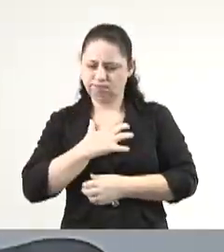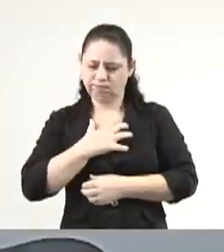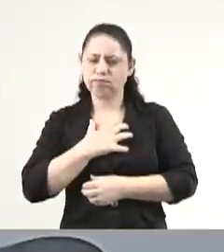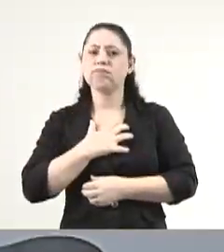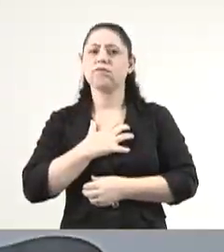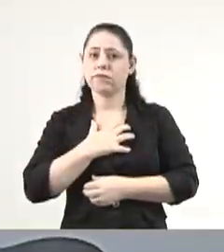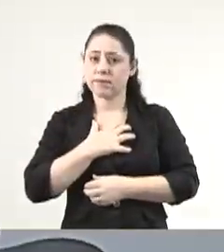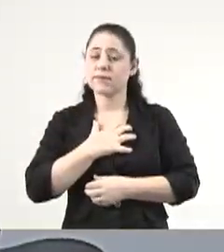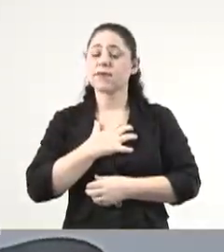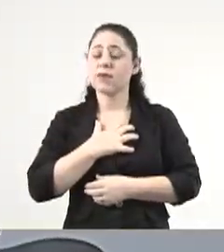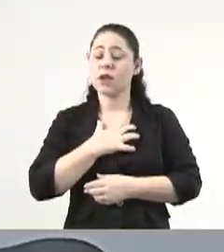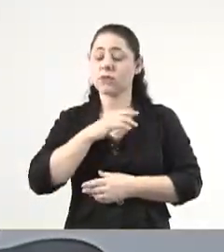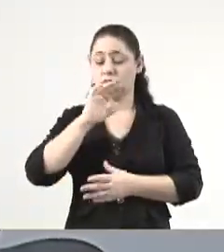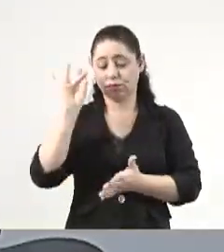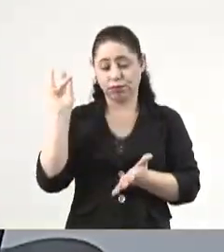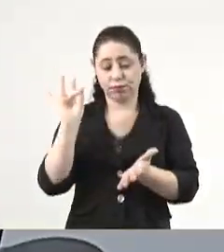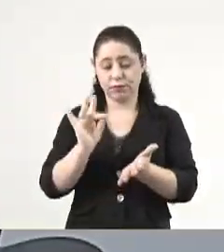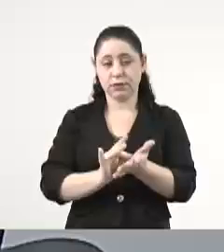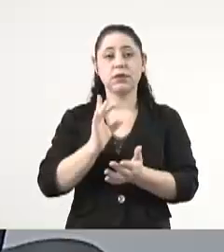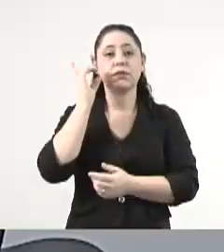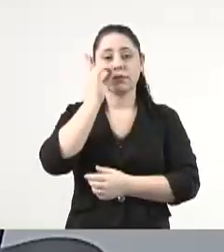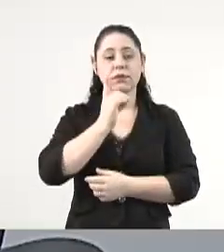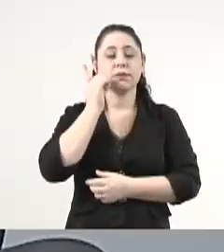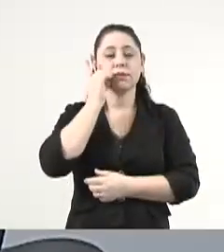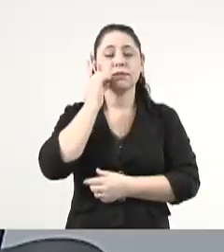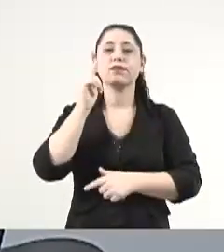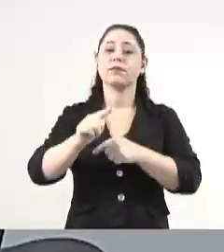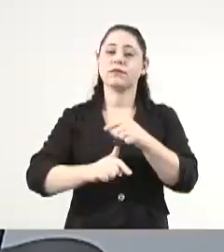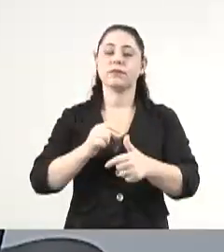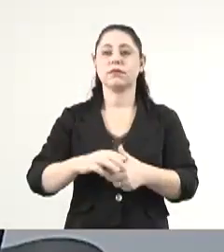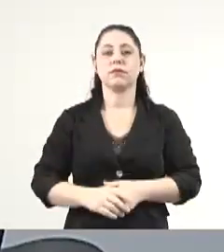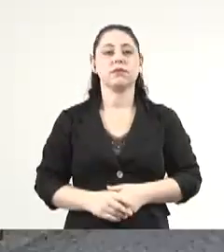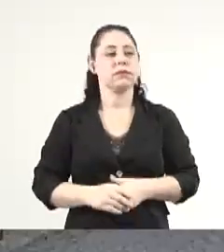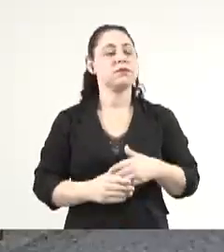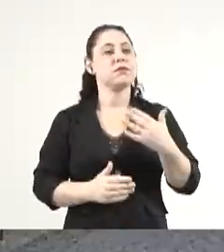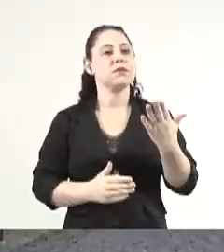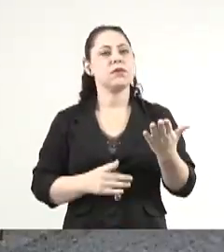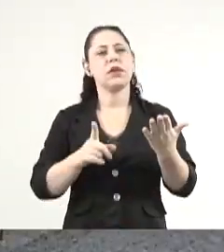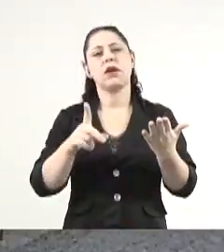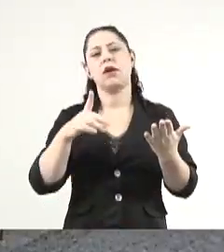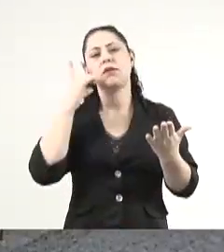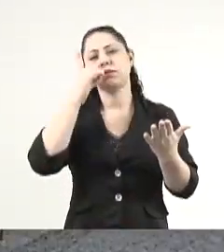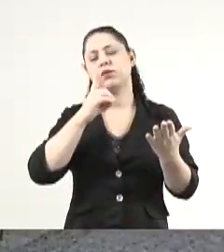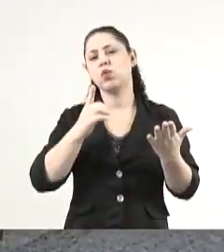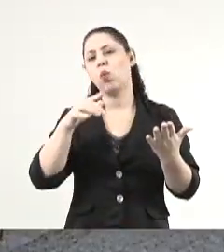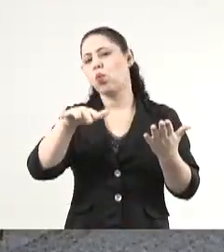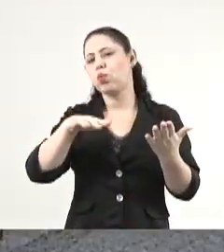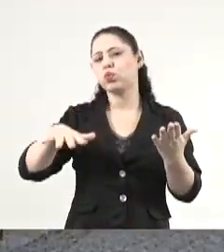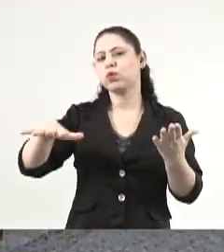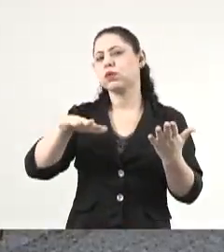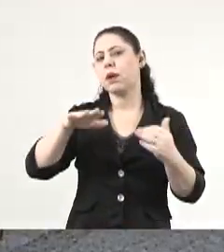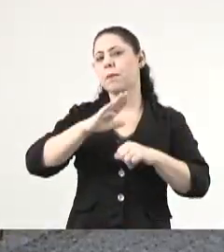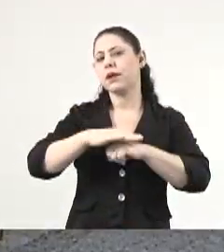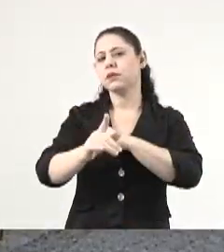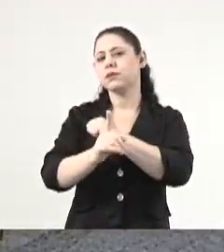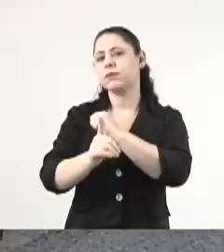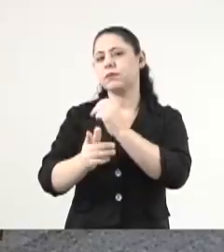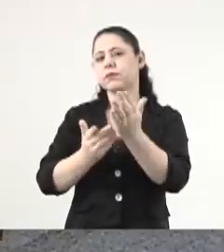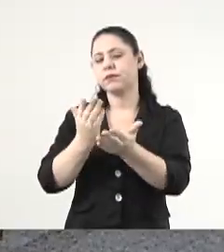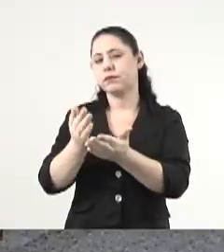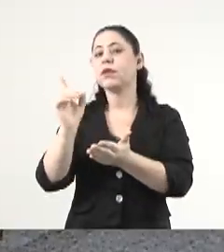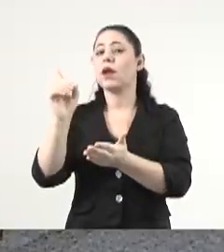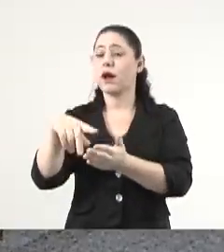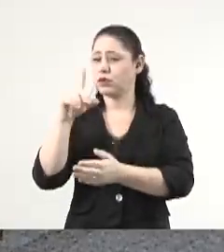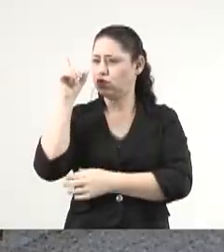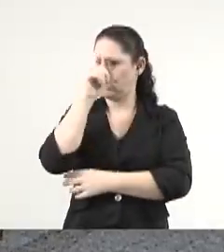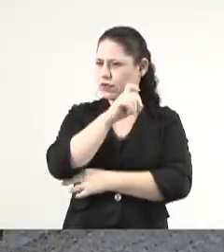a materialização do trabalho do parlamentar. Da sua parte, deputado, qual a região que vai ser mais atendida? A gente sabe que